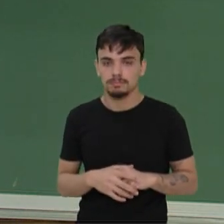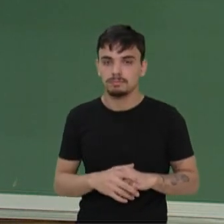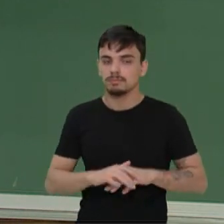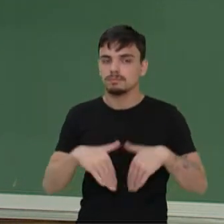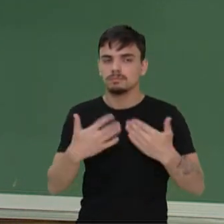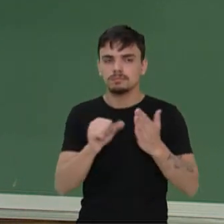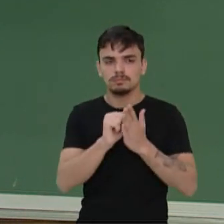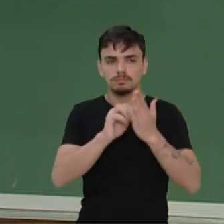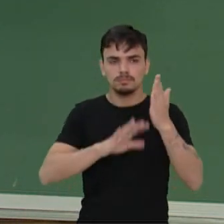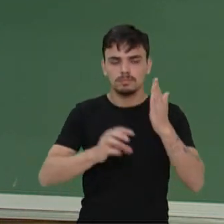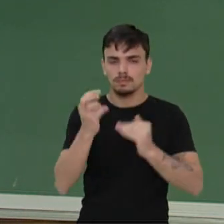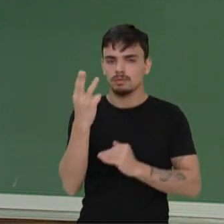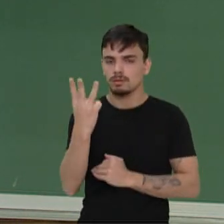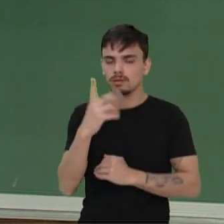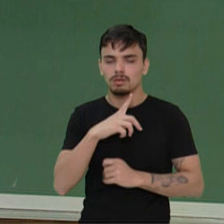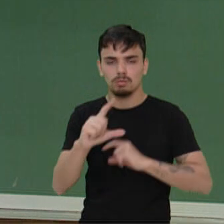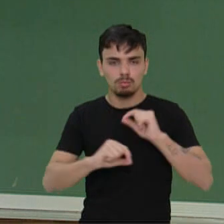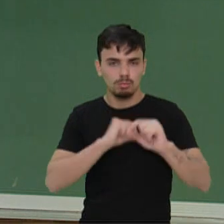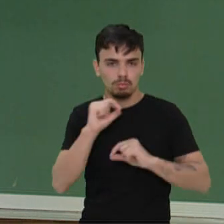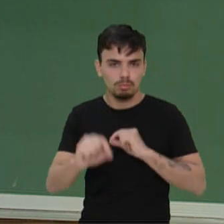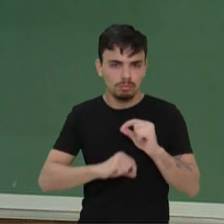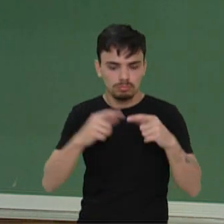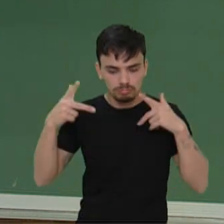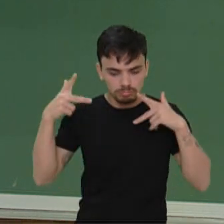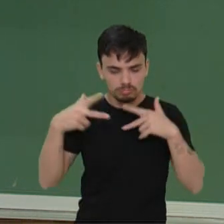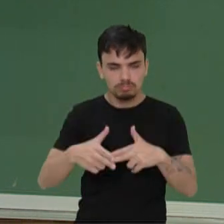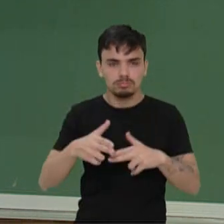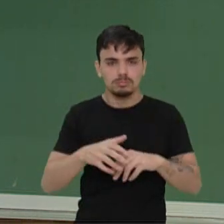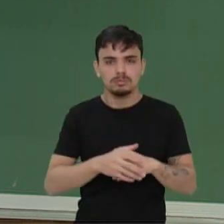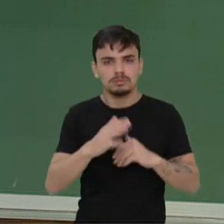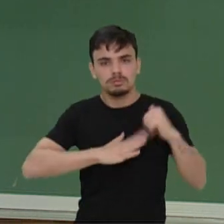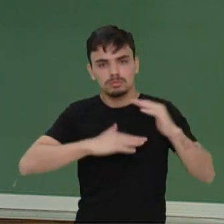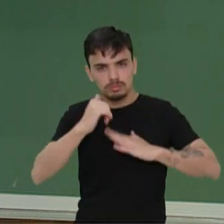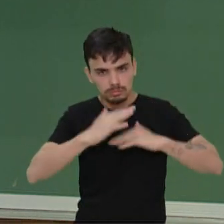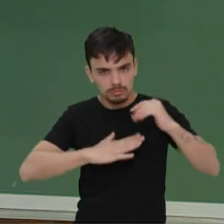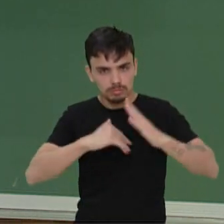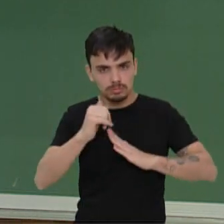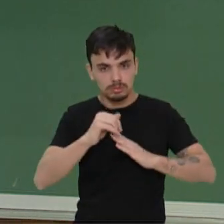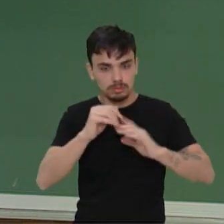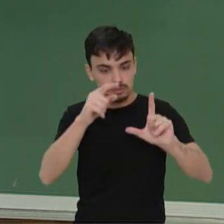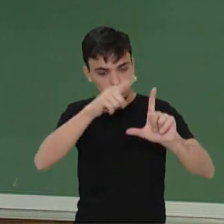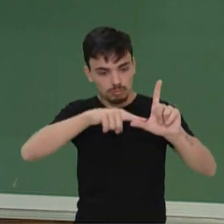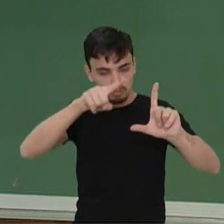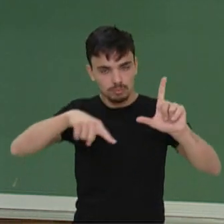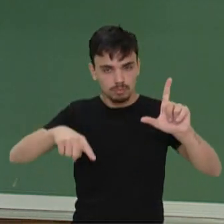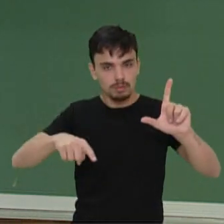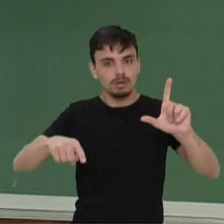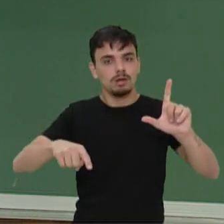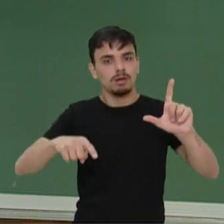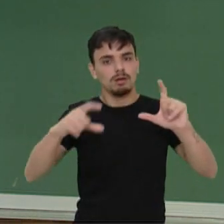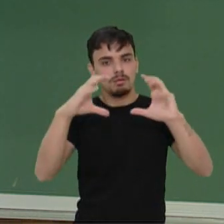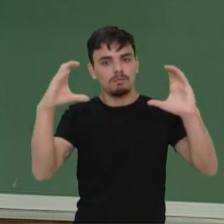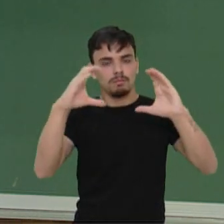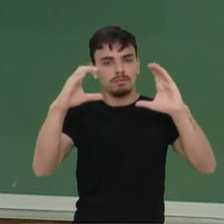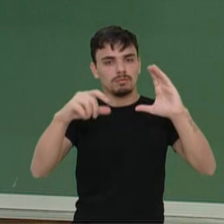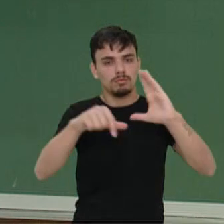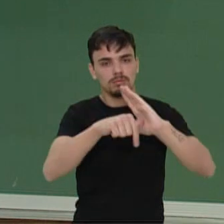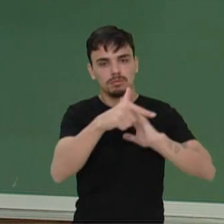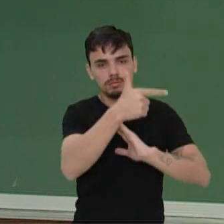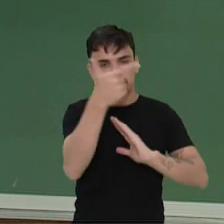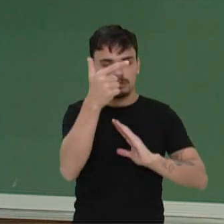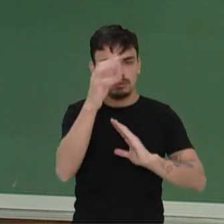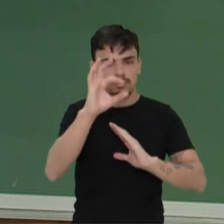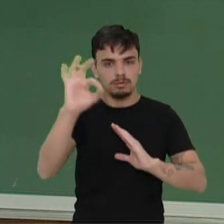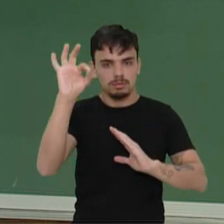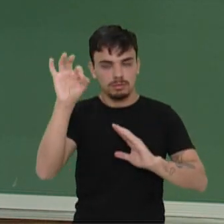Aí no exercício 3, né, para você fazer o mesmo, construir o gráfico da função quadrática. Usa o x do vértice como parâmetro,